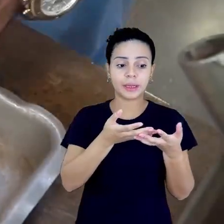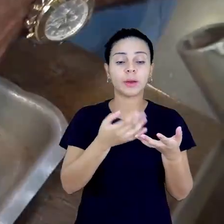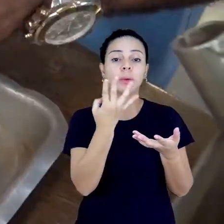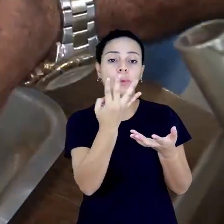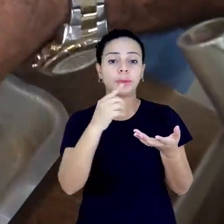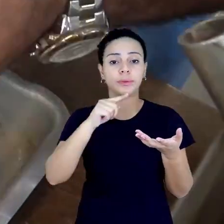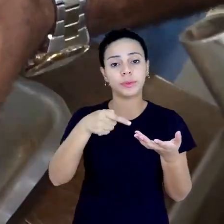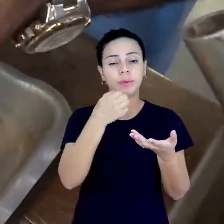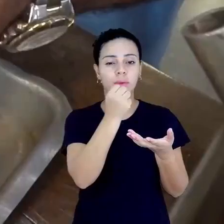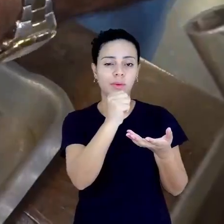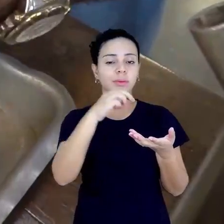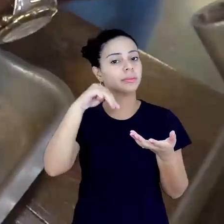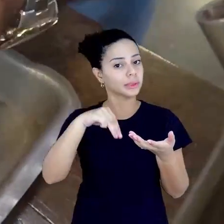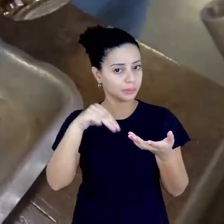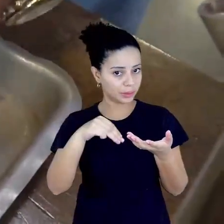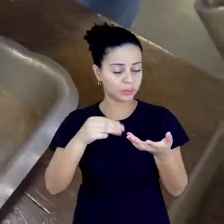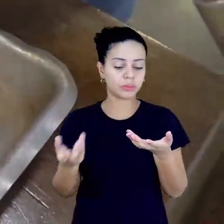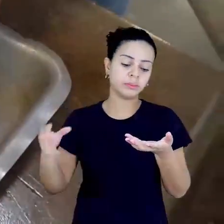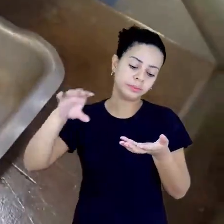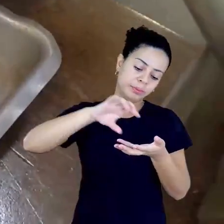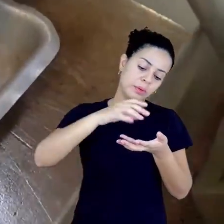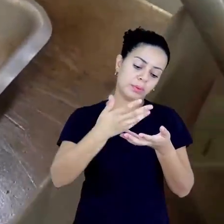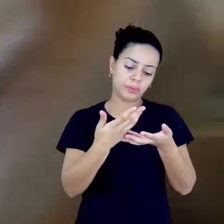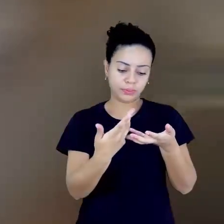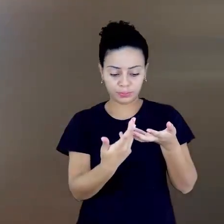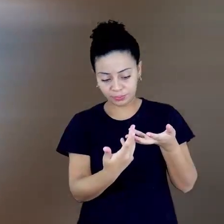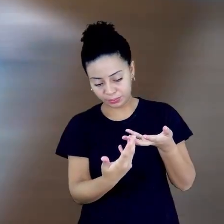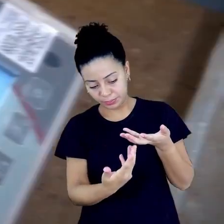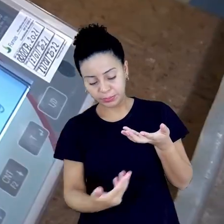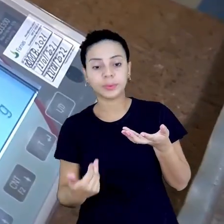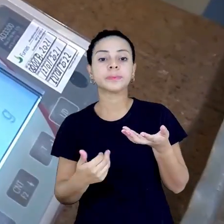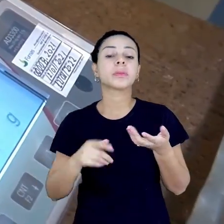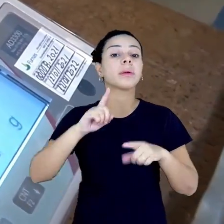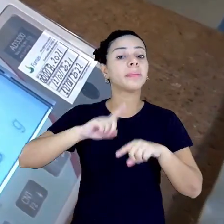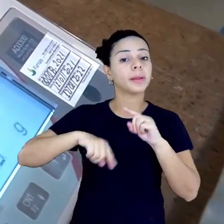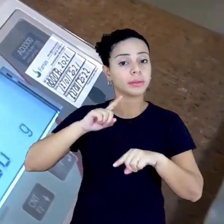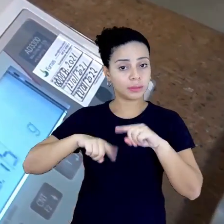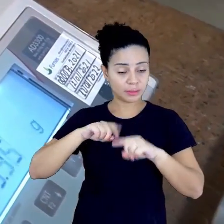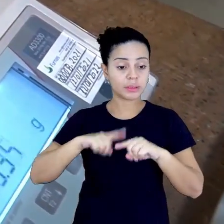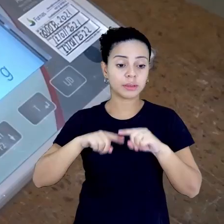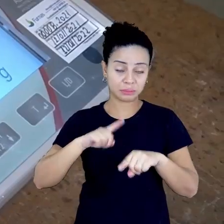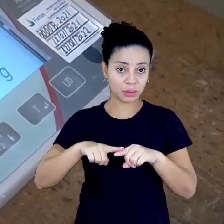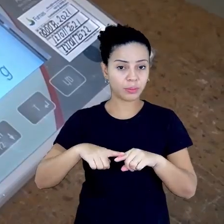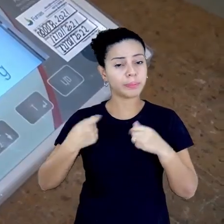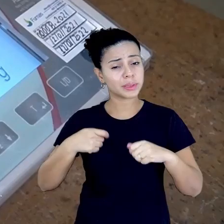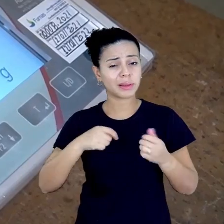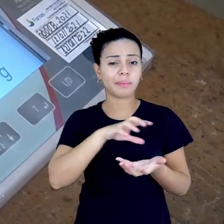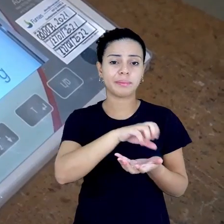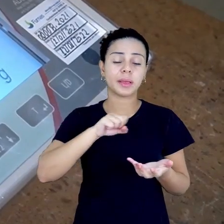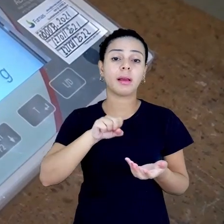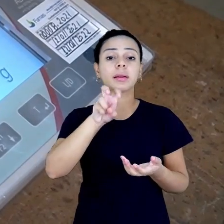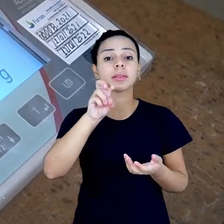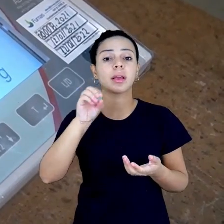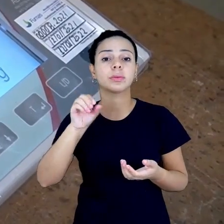com malha de 4,8 mm. Do material passado na peneira de 2,0 mm, toma-se cerca